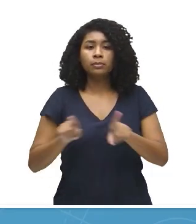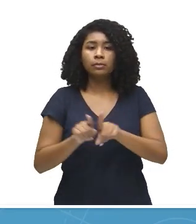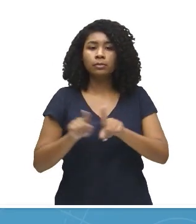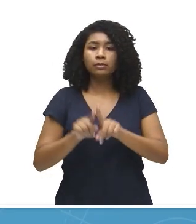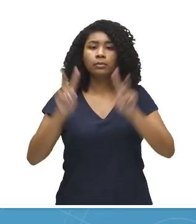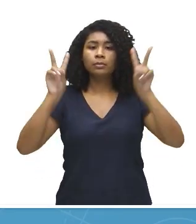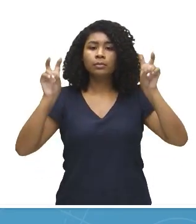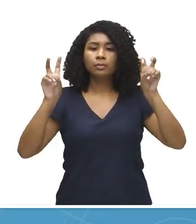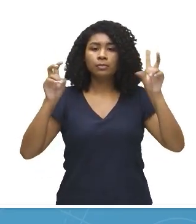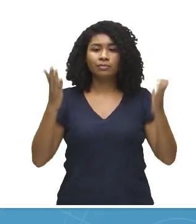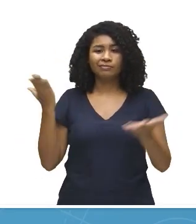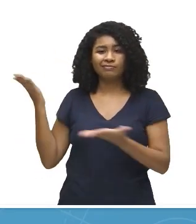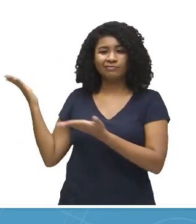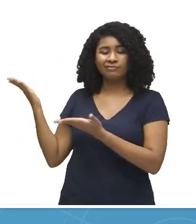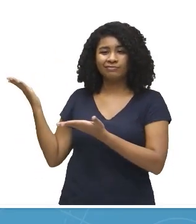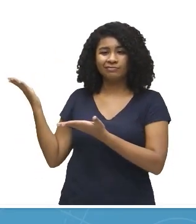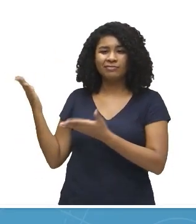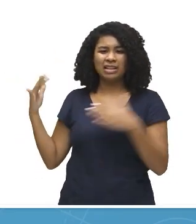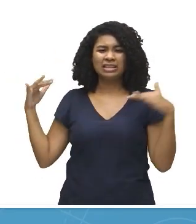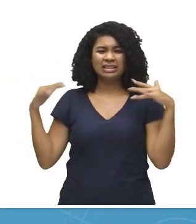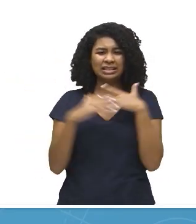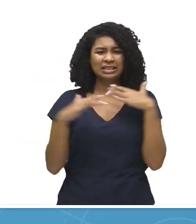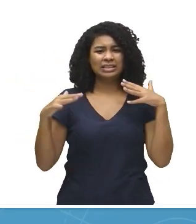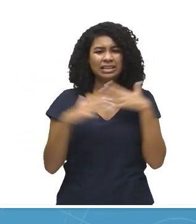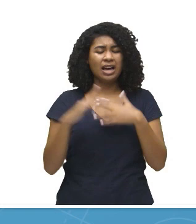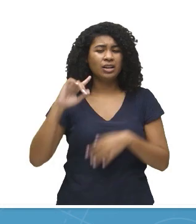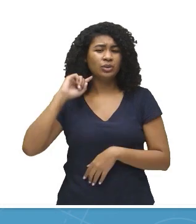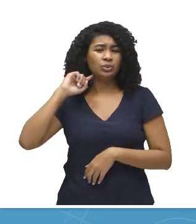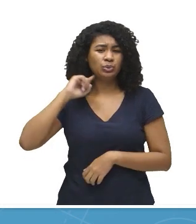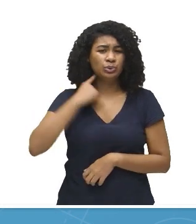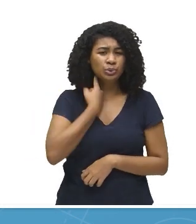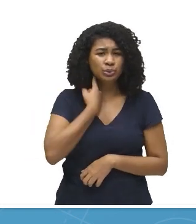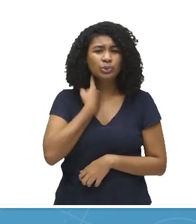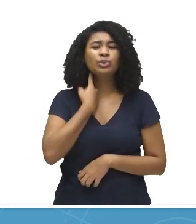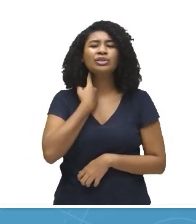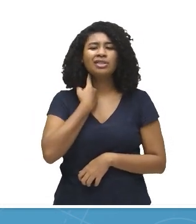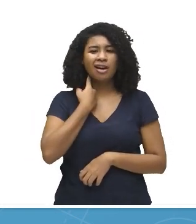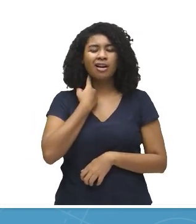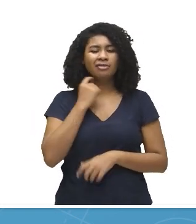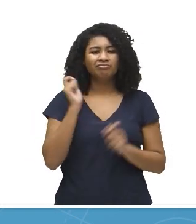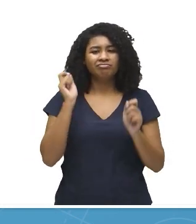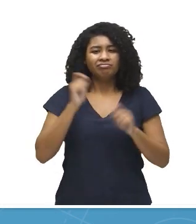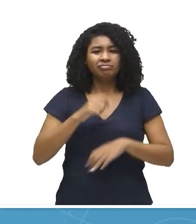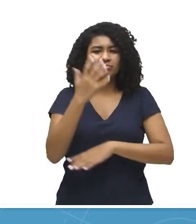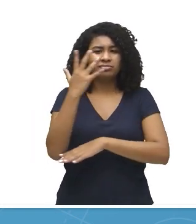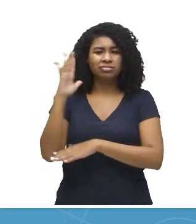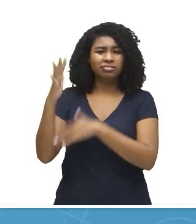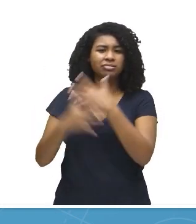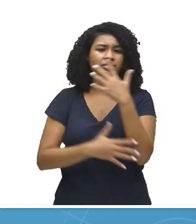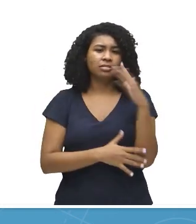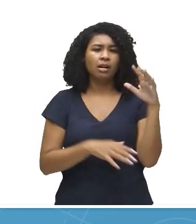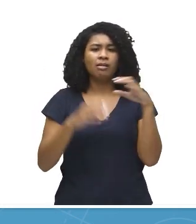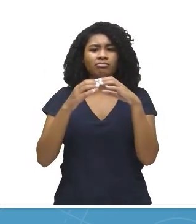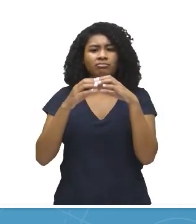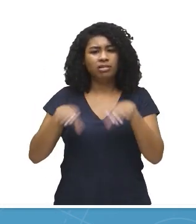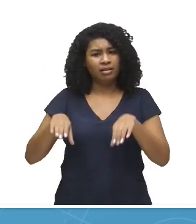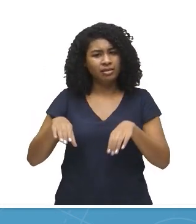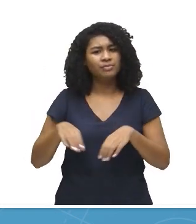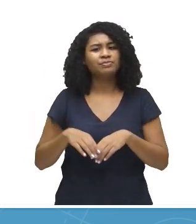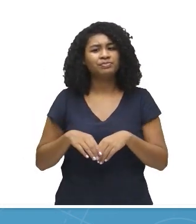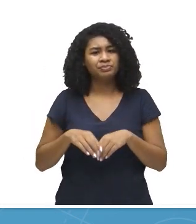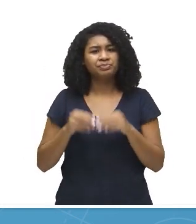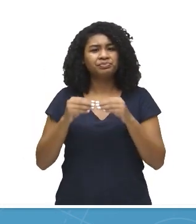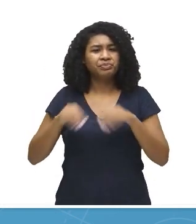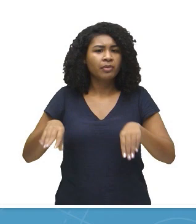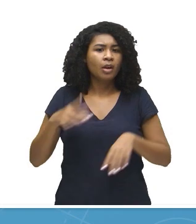a poluição das cidades, né, que acaba causando aí a contaminação dos elementos naturais. Aí a gente tem mais uma imagem, olha, aqui de